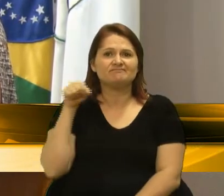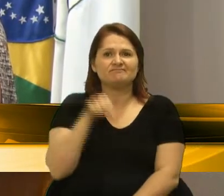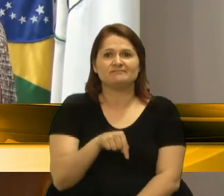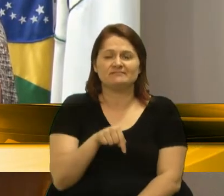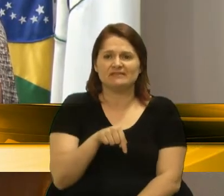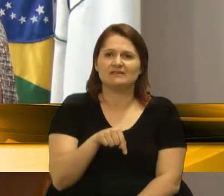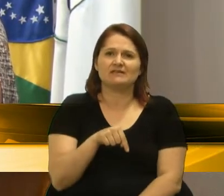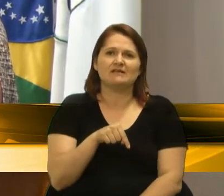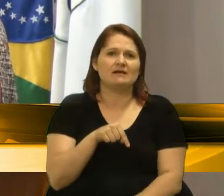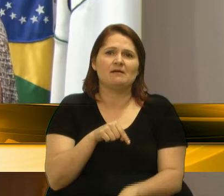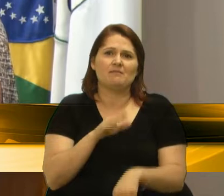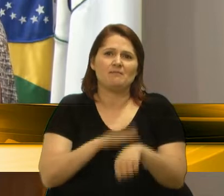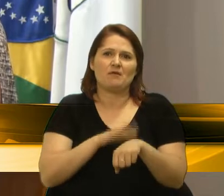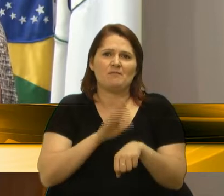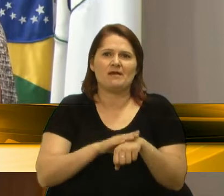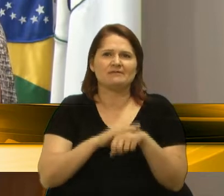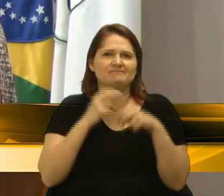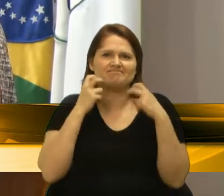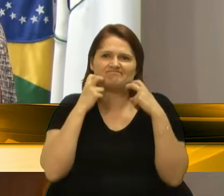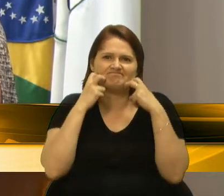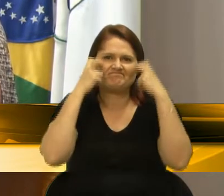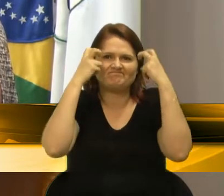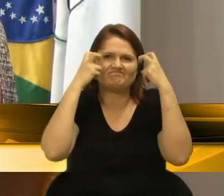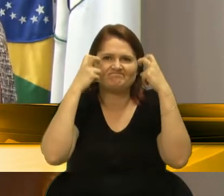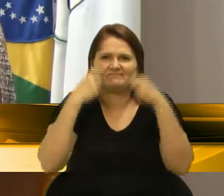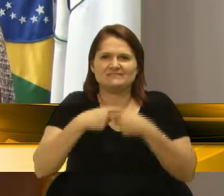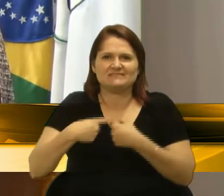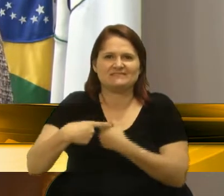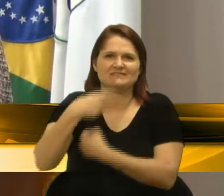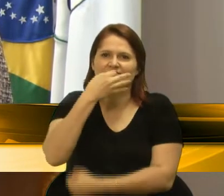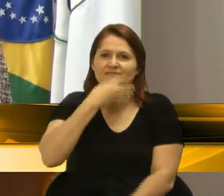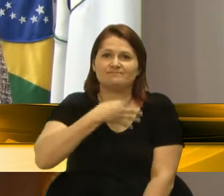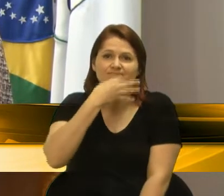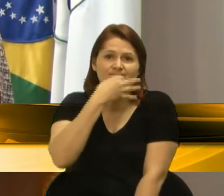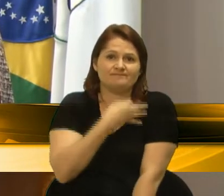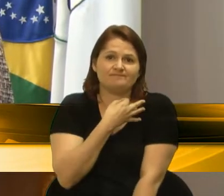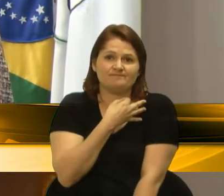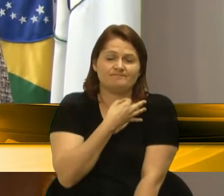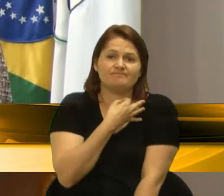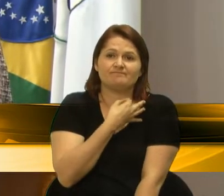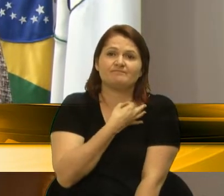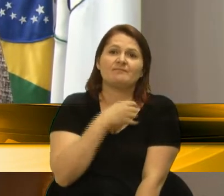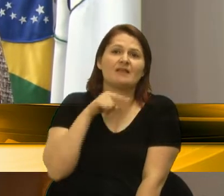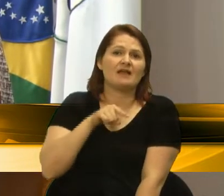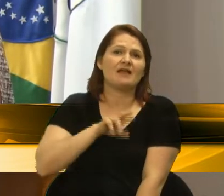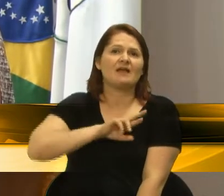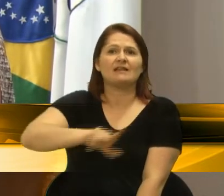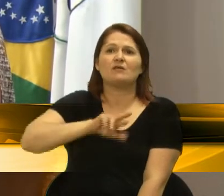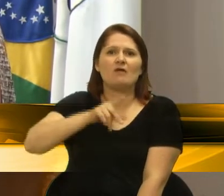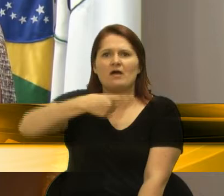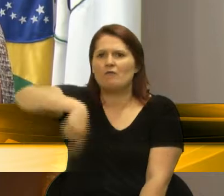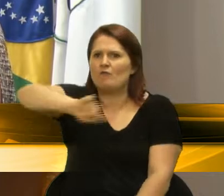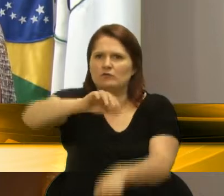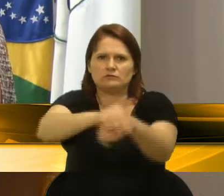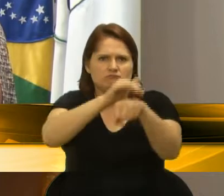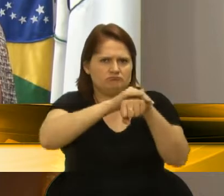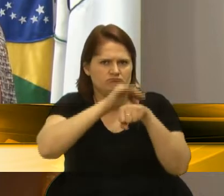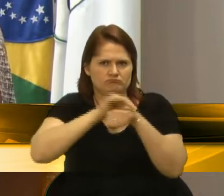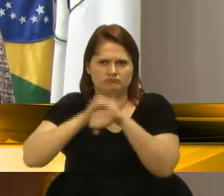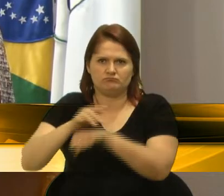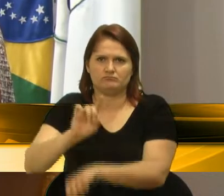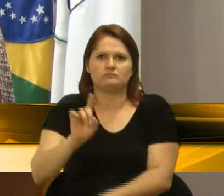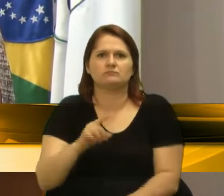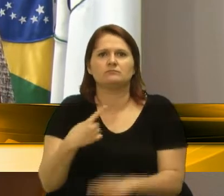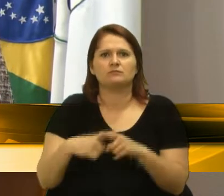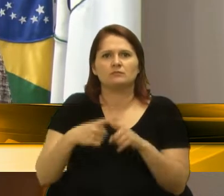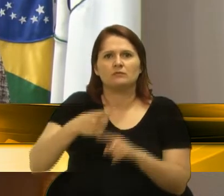constrangedora para a nossa cidade. Situação essa que não é culpa dos senhores, que não levantaram